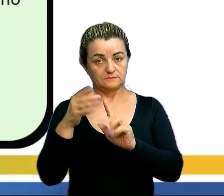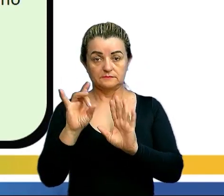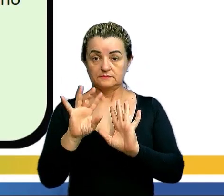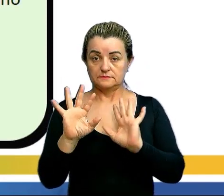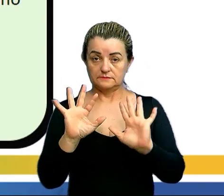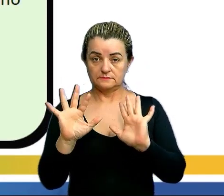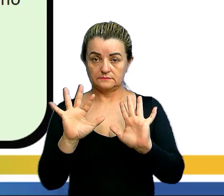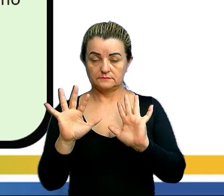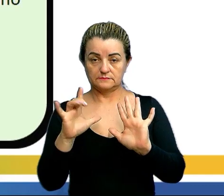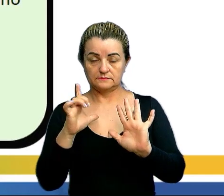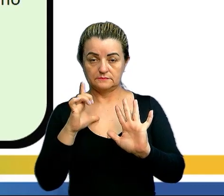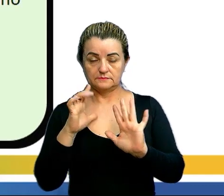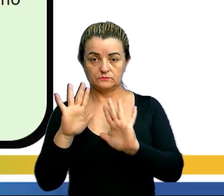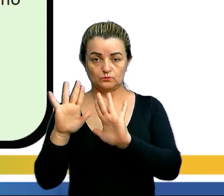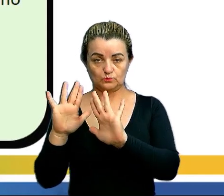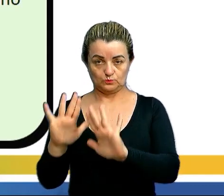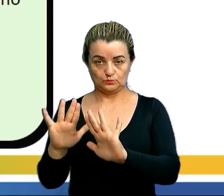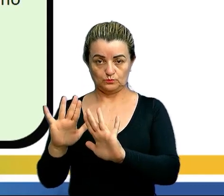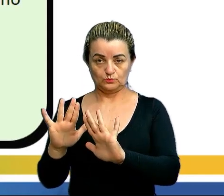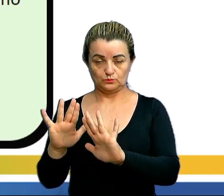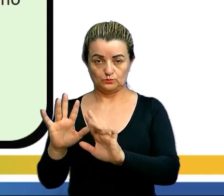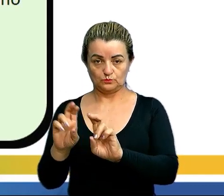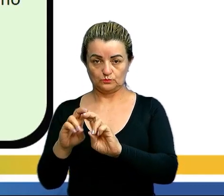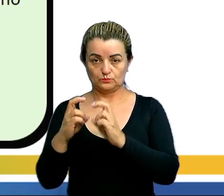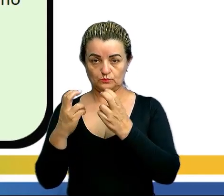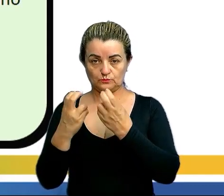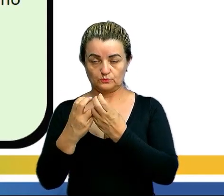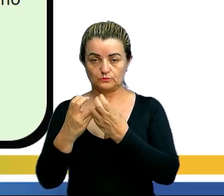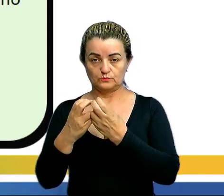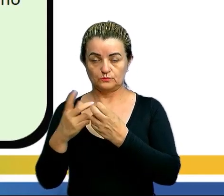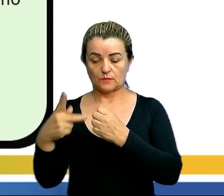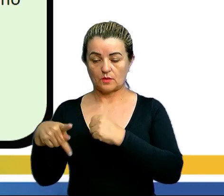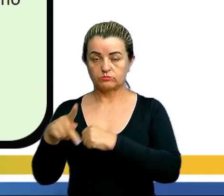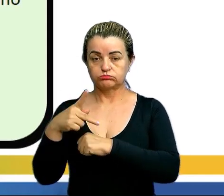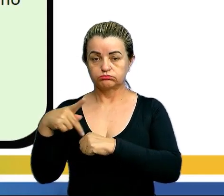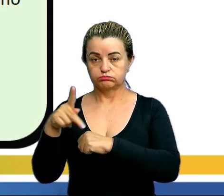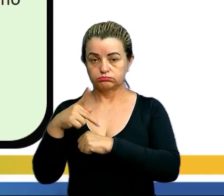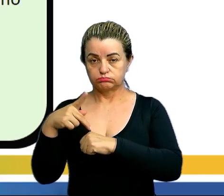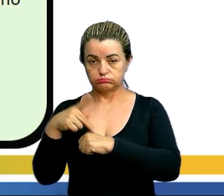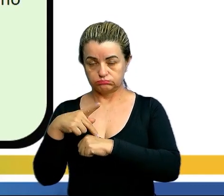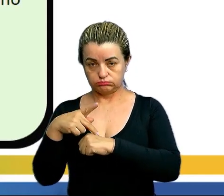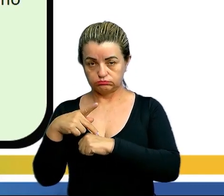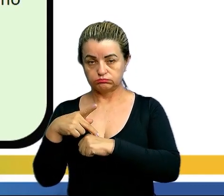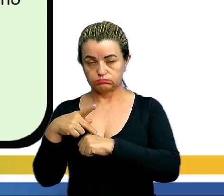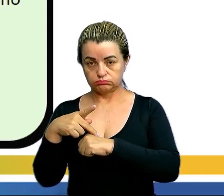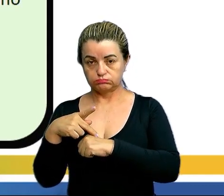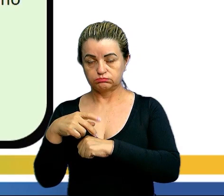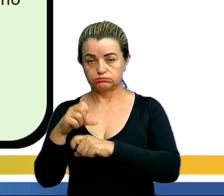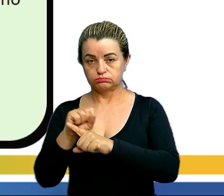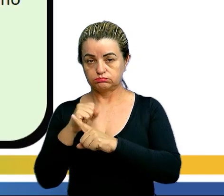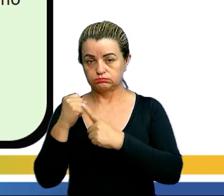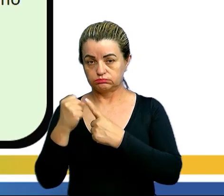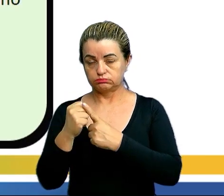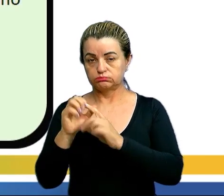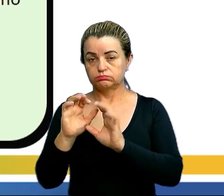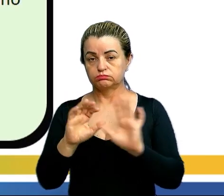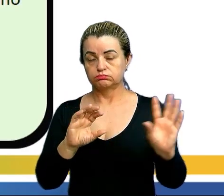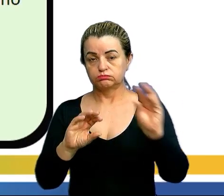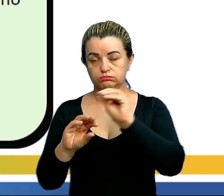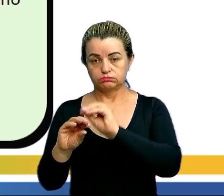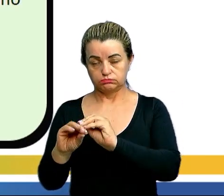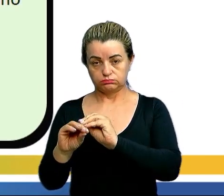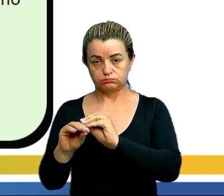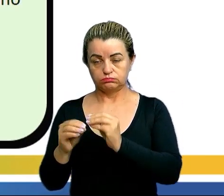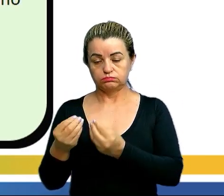caso, iria congregar, né, ia reunir os países socialistas que faziam parte do bloco socialista